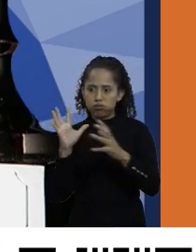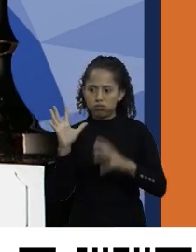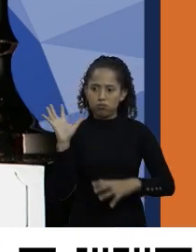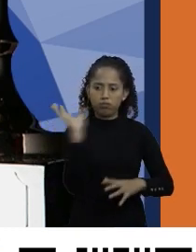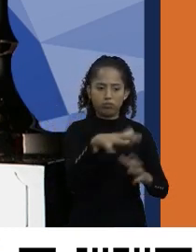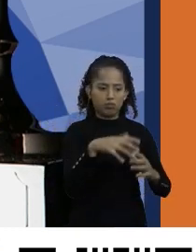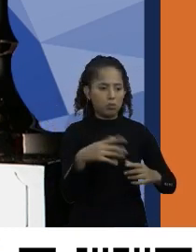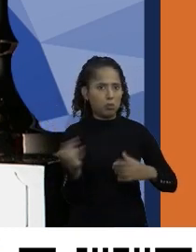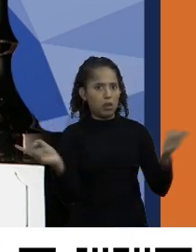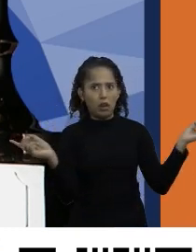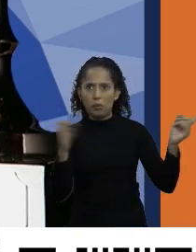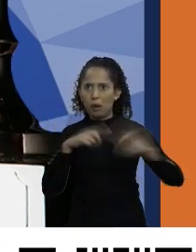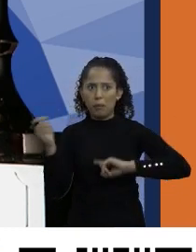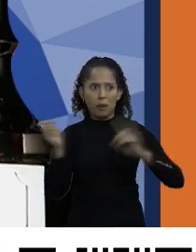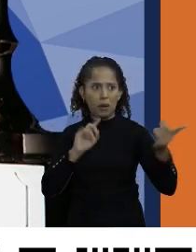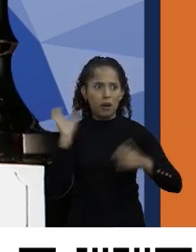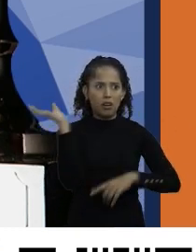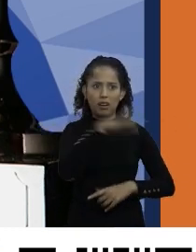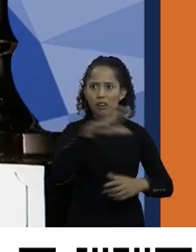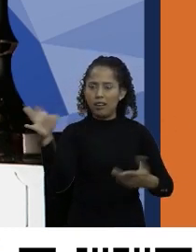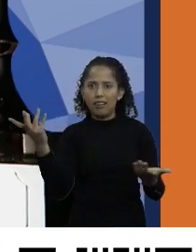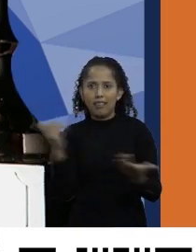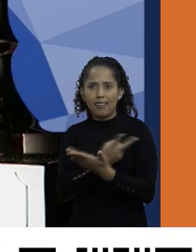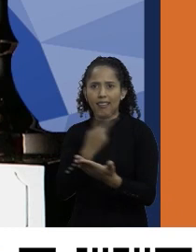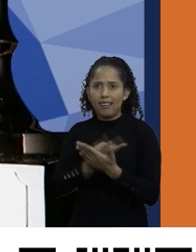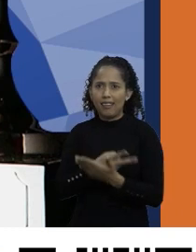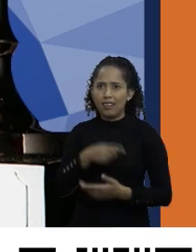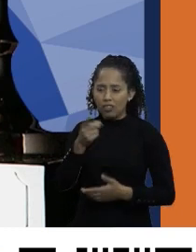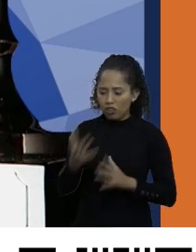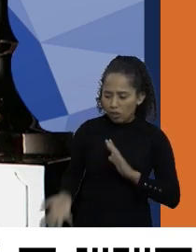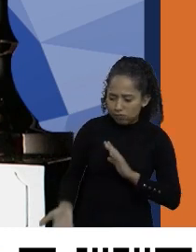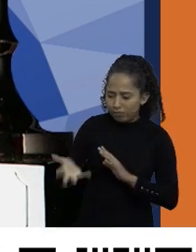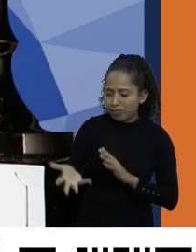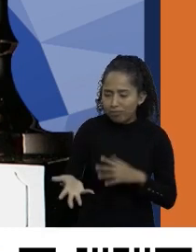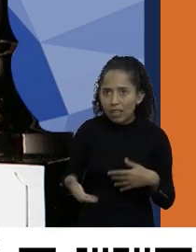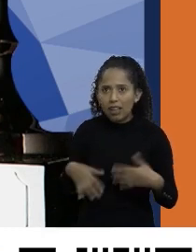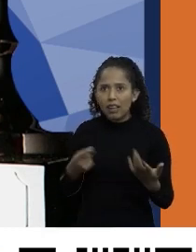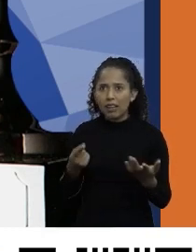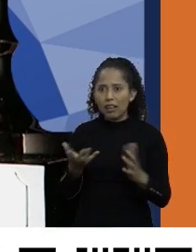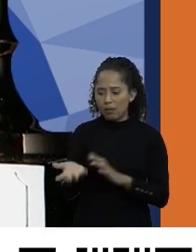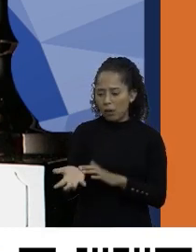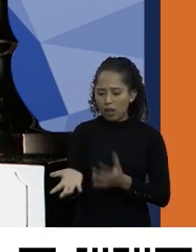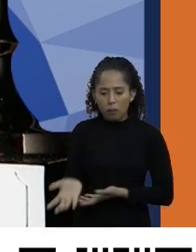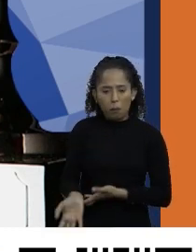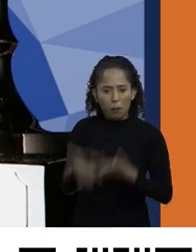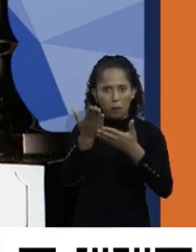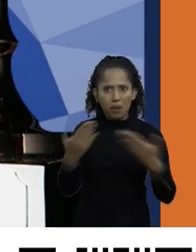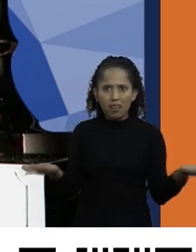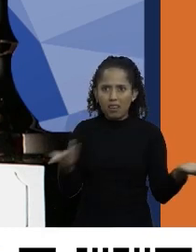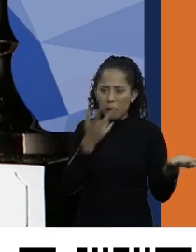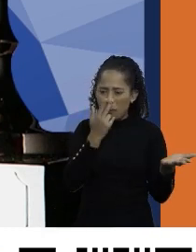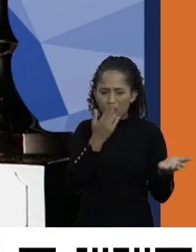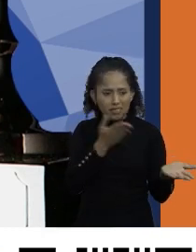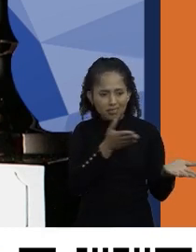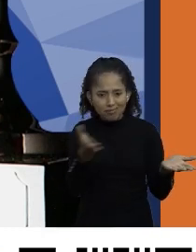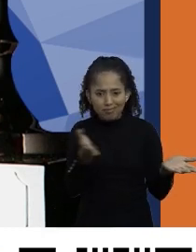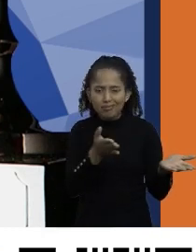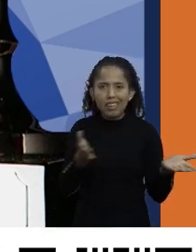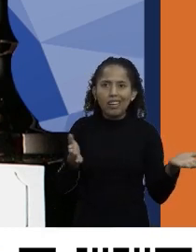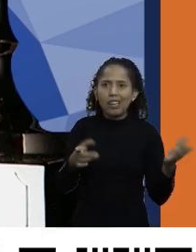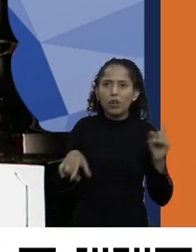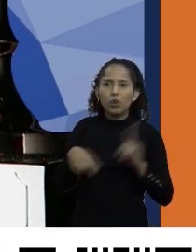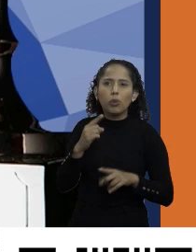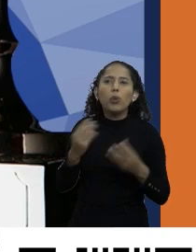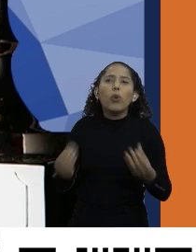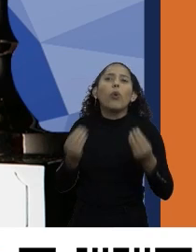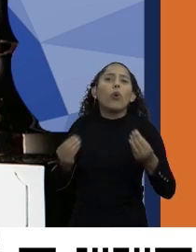quanto é lugar, menos para onde ela tem que ir. Quando você faz uma manchete, a bola espirra, parece uma quina. Como é